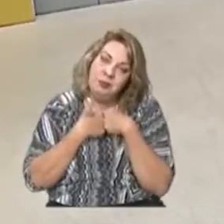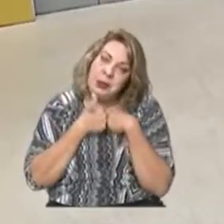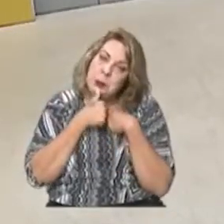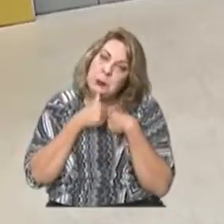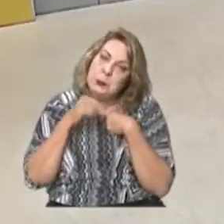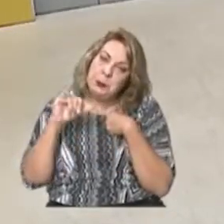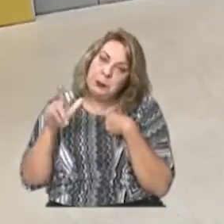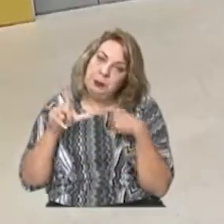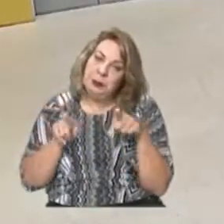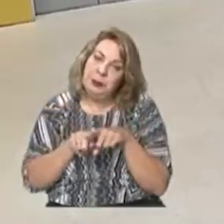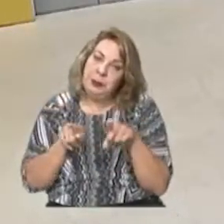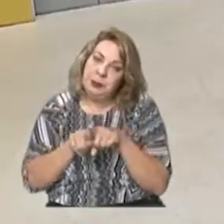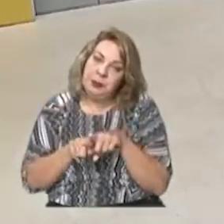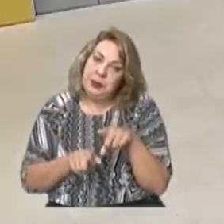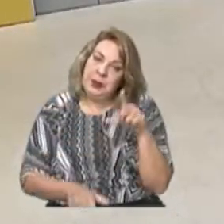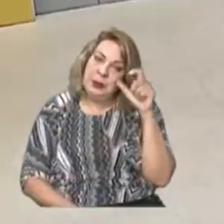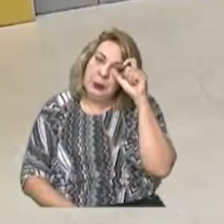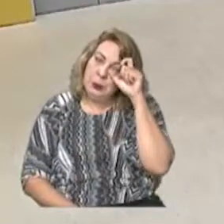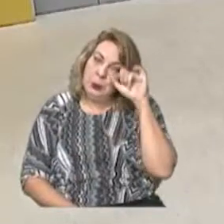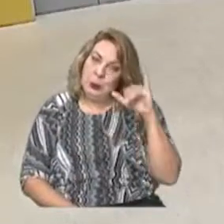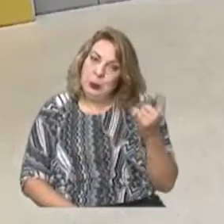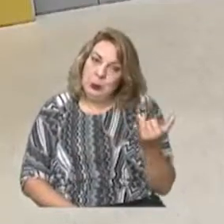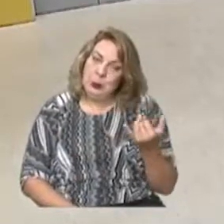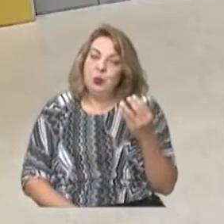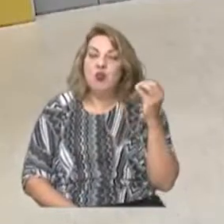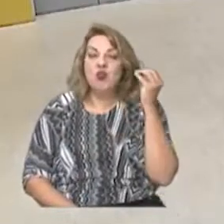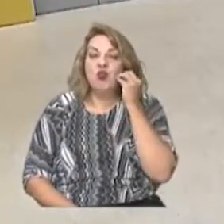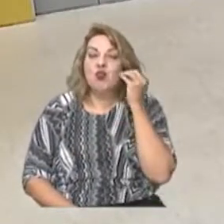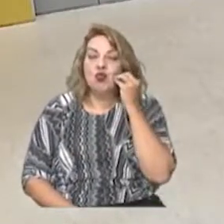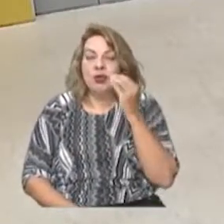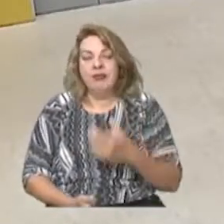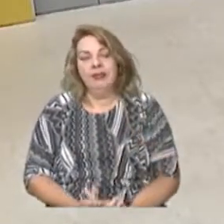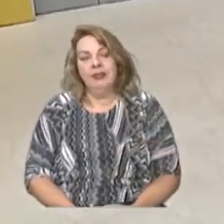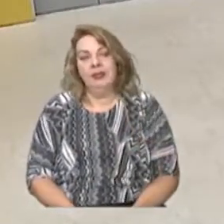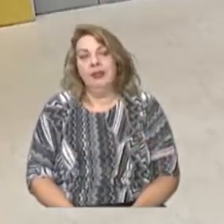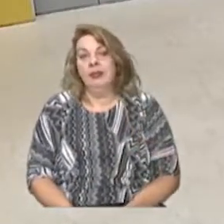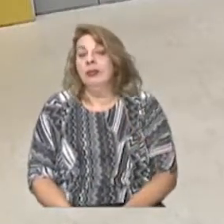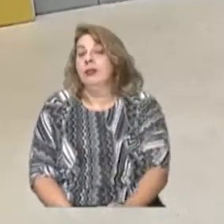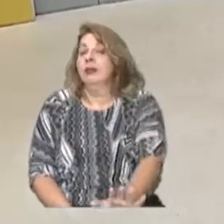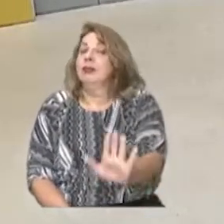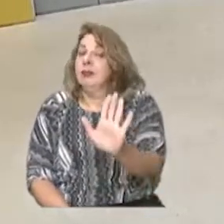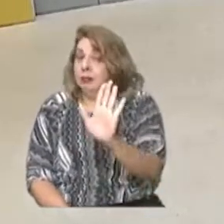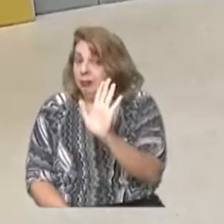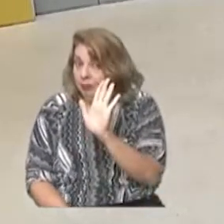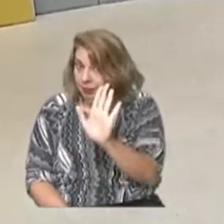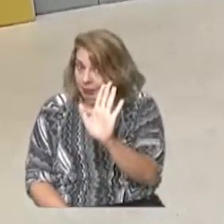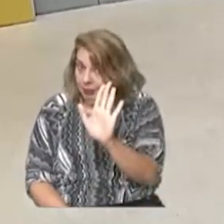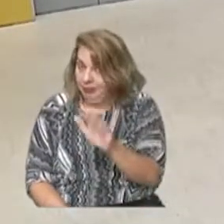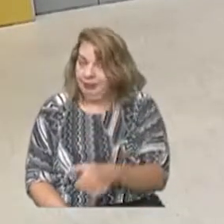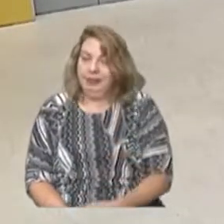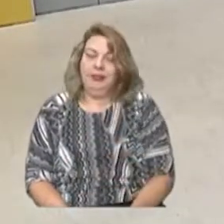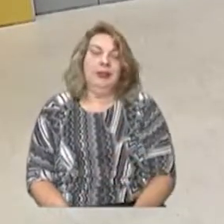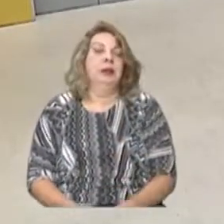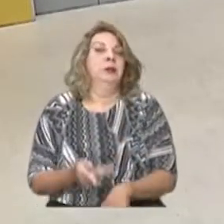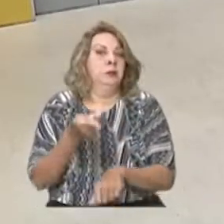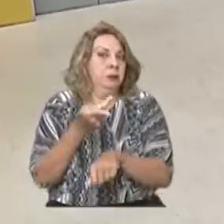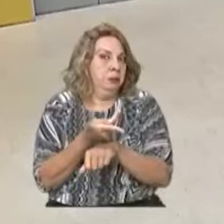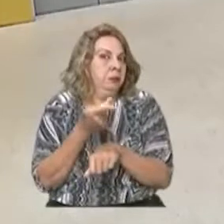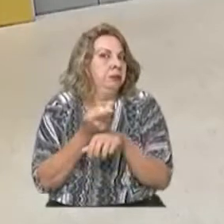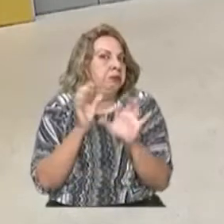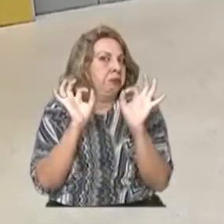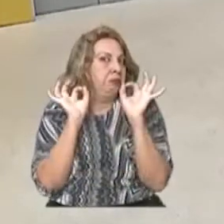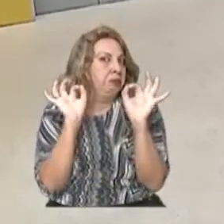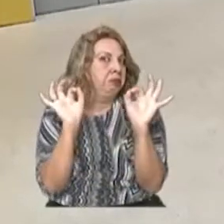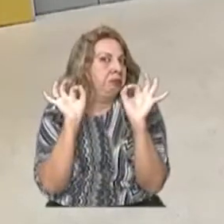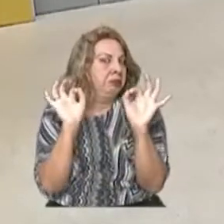Cruz. Beijo para vocês, maravilhosos. Mas, ó, deixa eu falar uma coisa, que esse prêmio é maravilhoso, é,